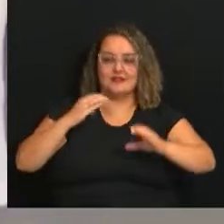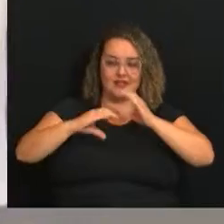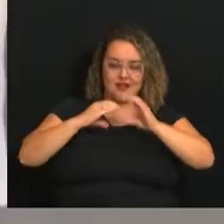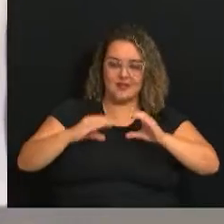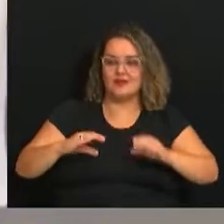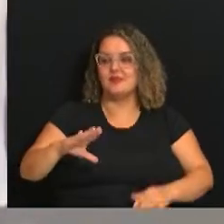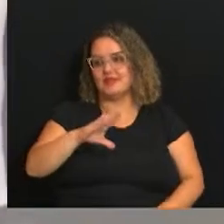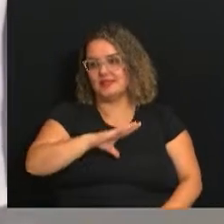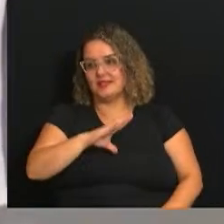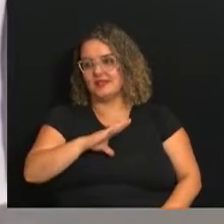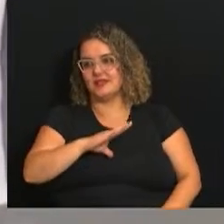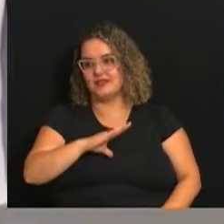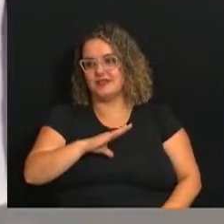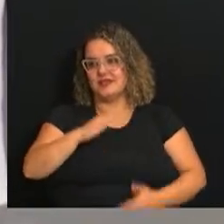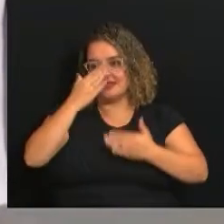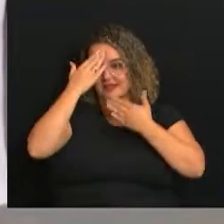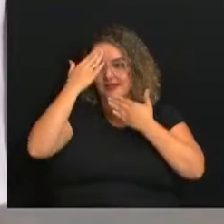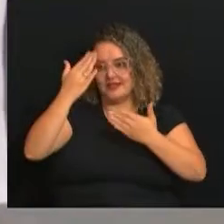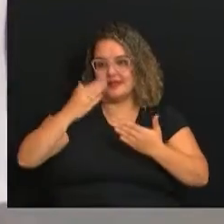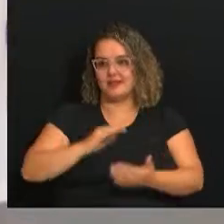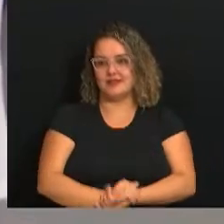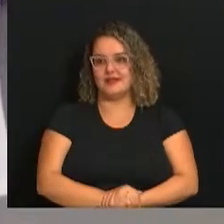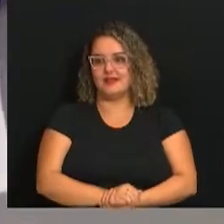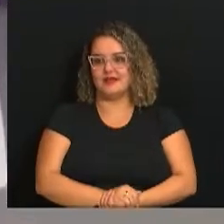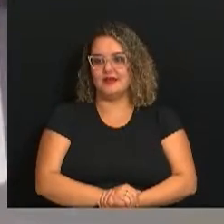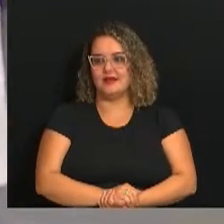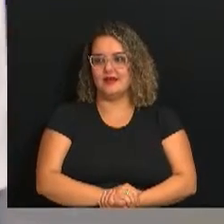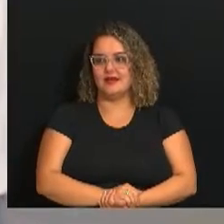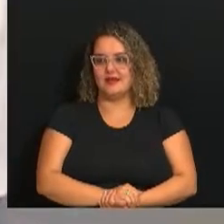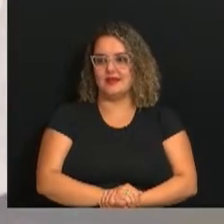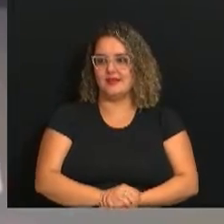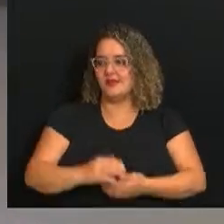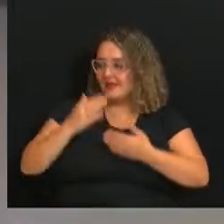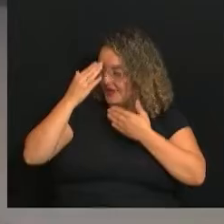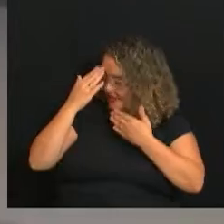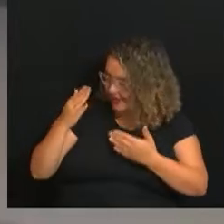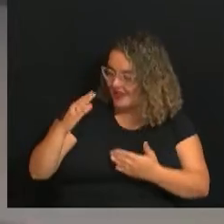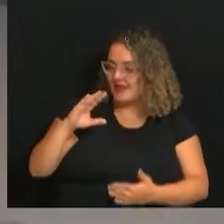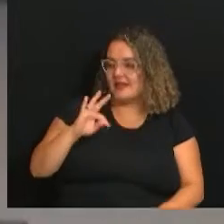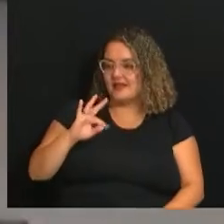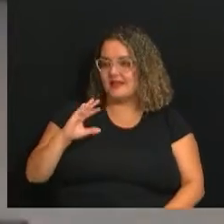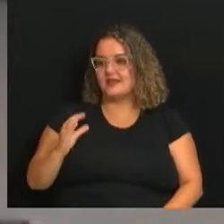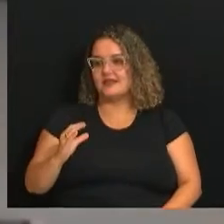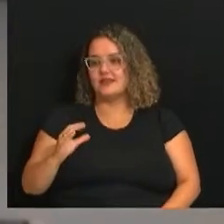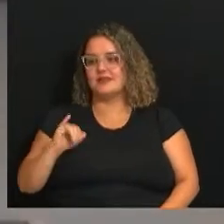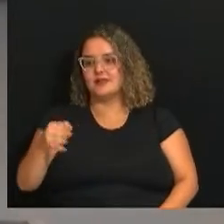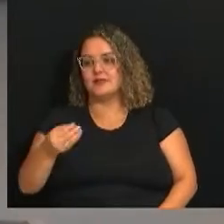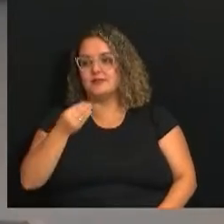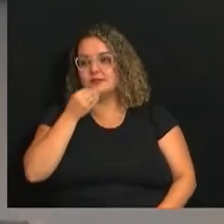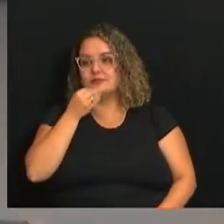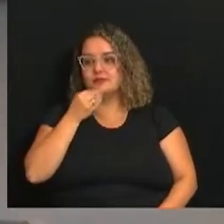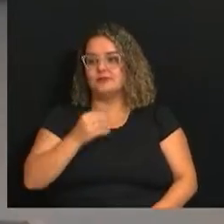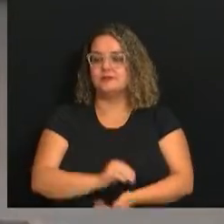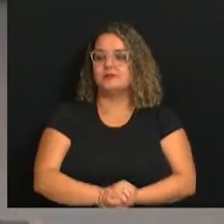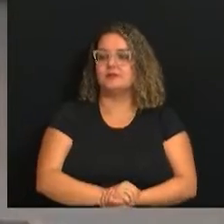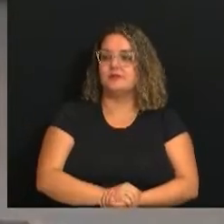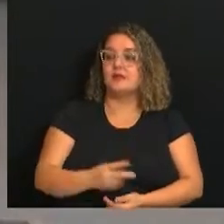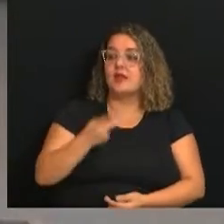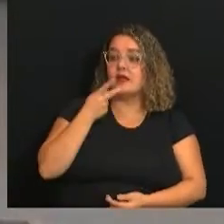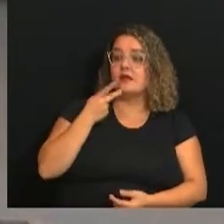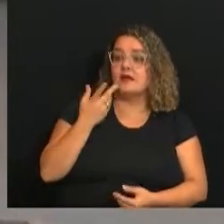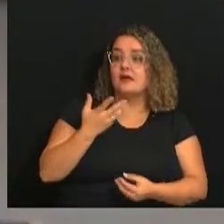ligar para o TC e pronto, e vai ser lá. E não teria outro lugar nesse momento para acolher meu trabalho que não esse quilombo sagrado